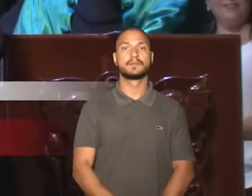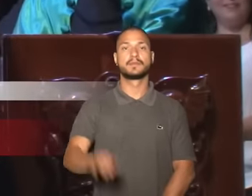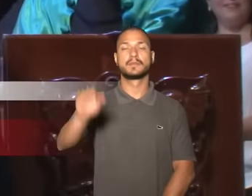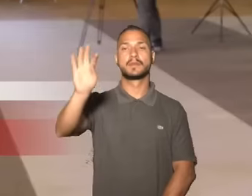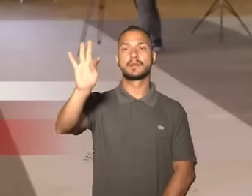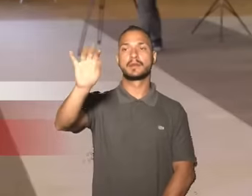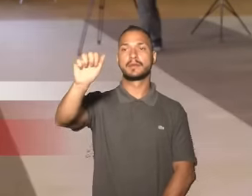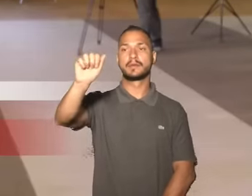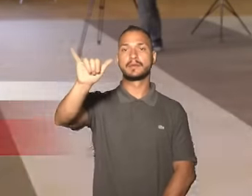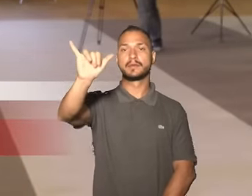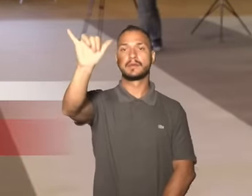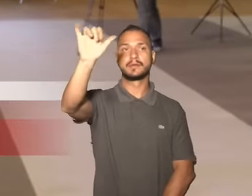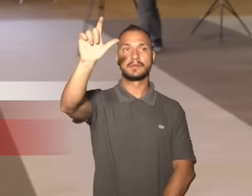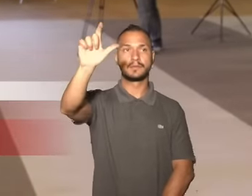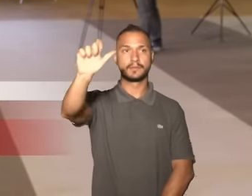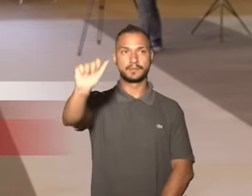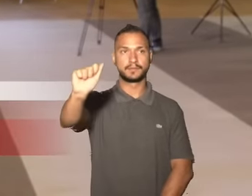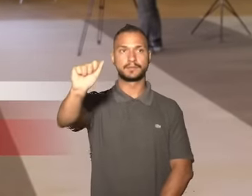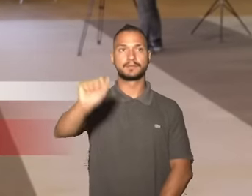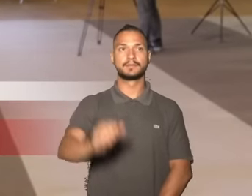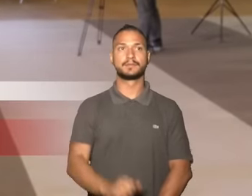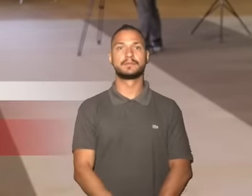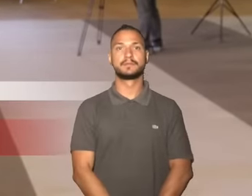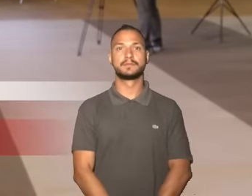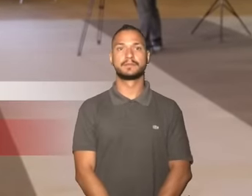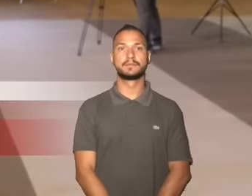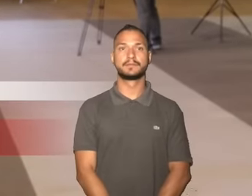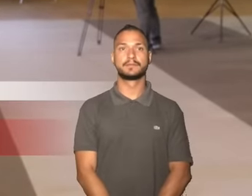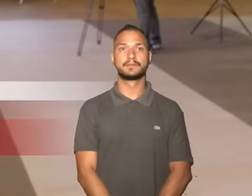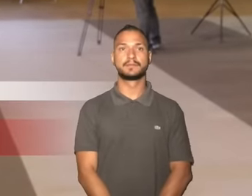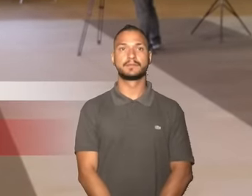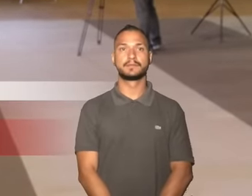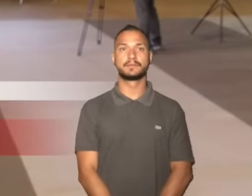Tailá de Pinho Ramos.